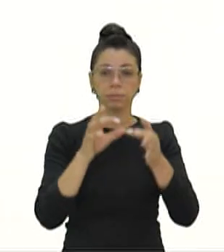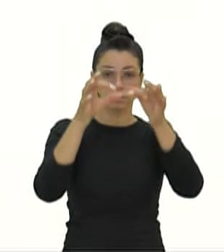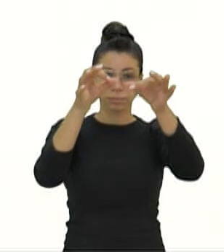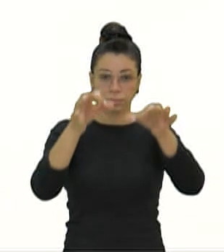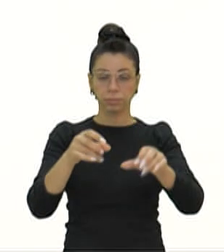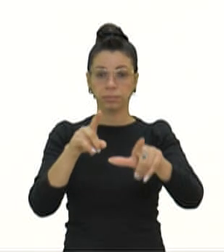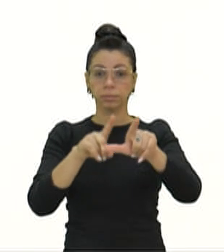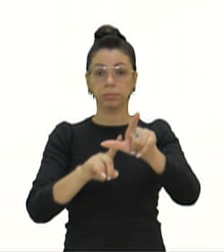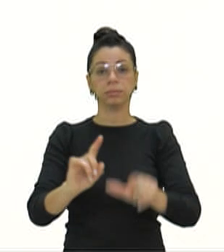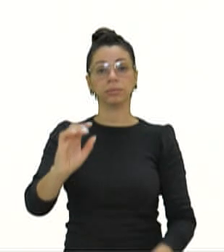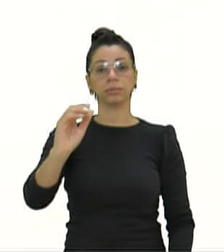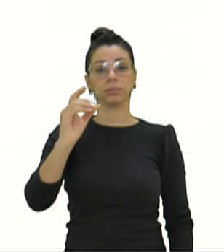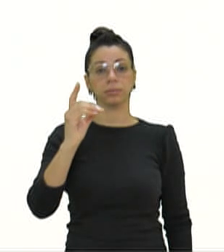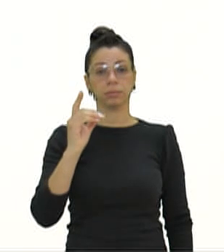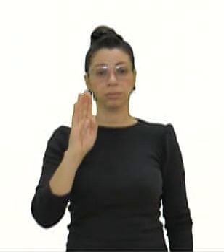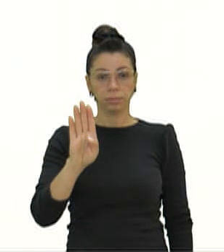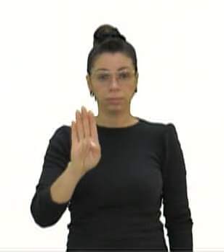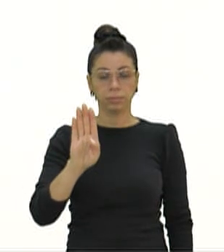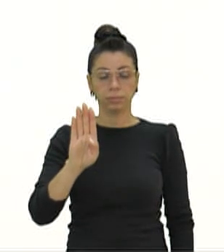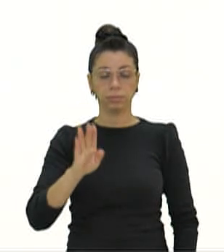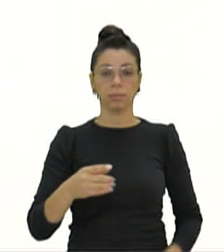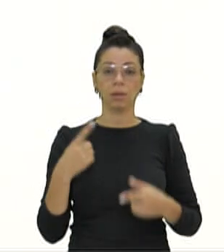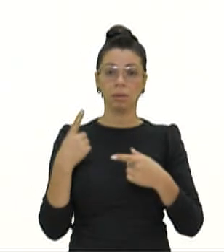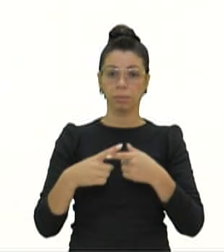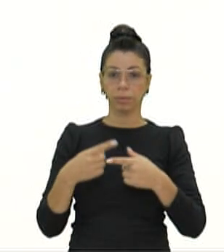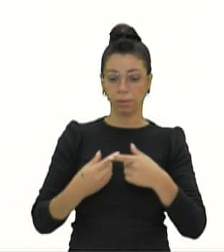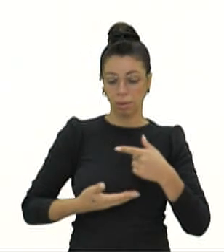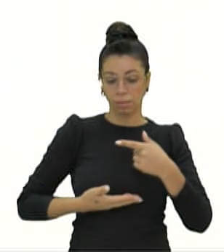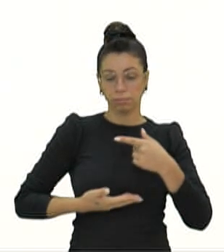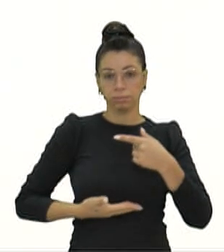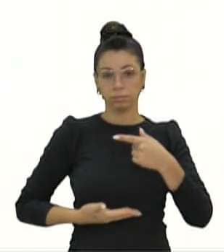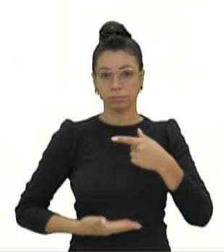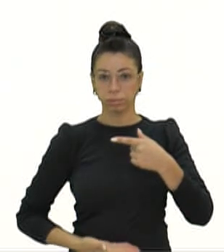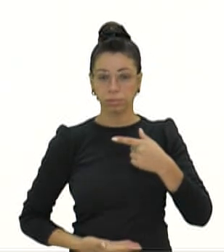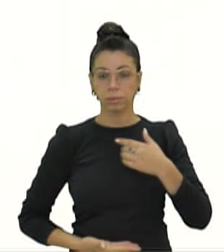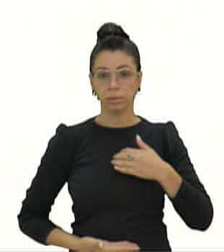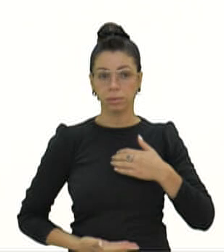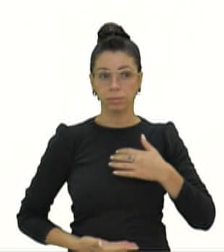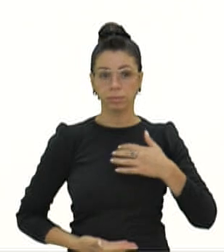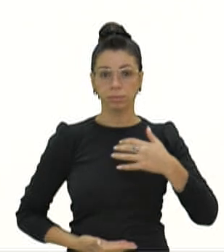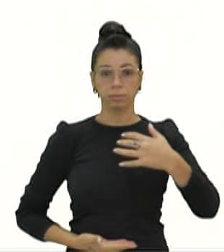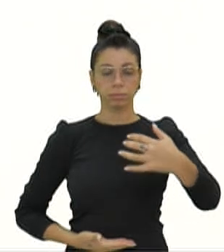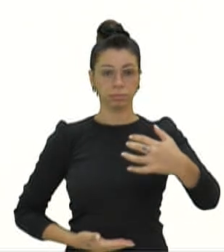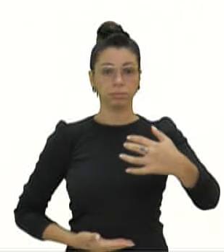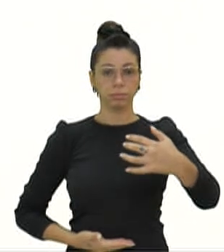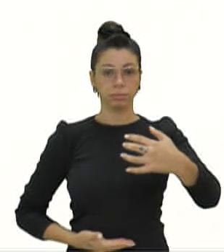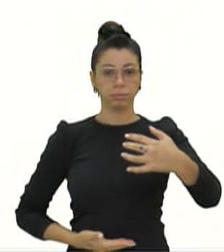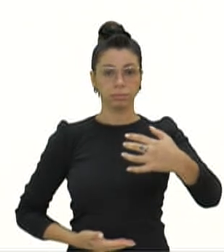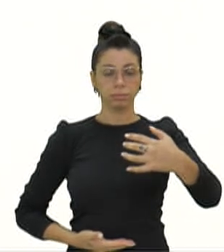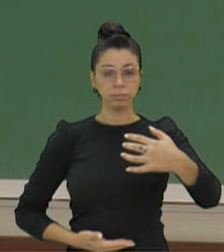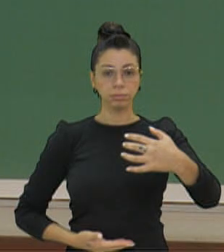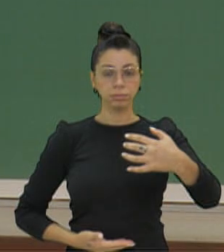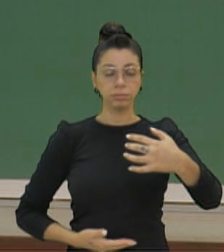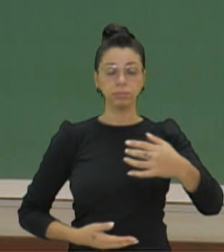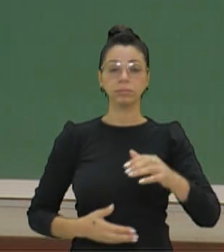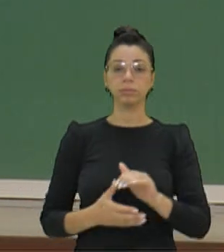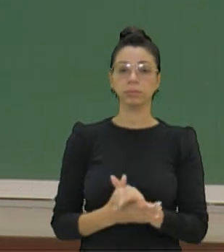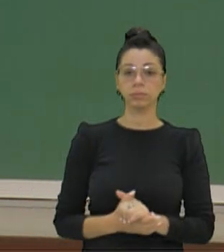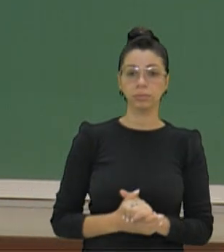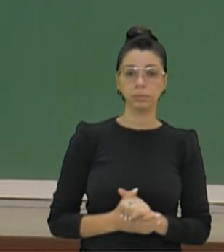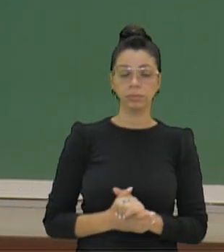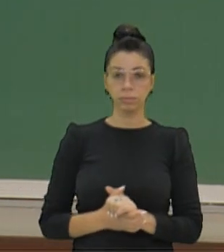alternativa B, porque o diafragma desce, ele abaixa, enquanto que o volume